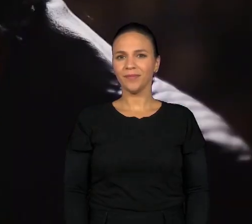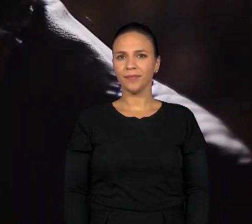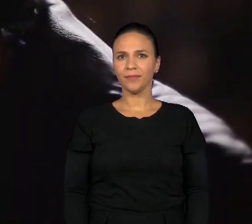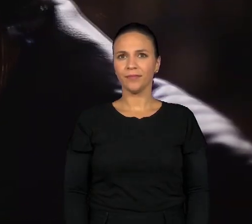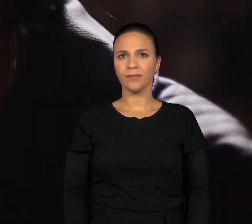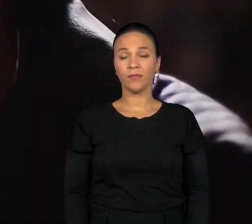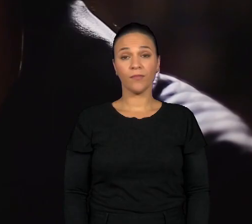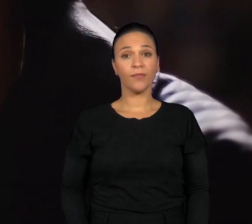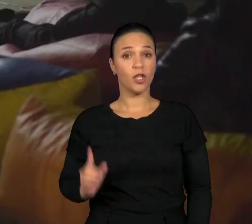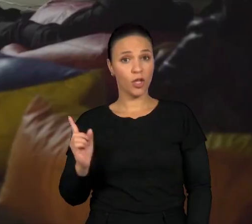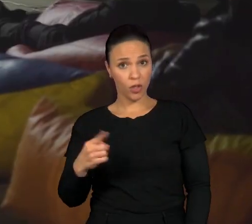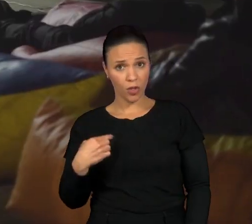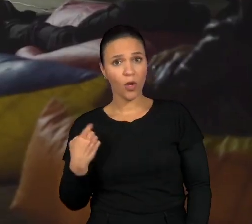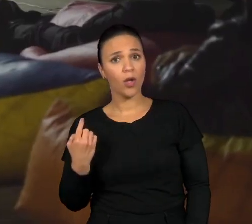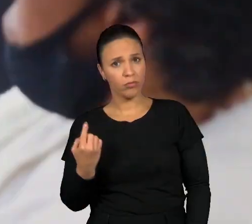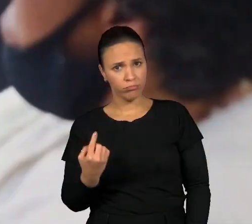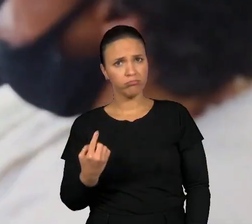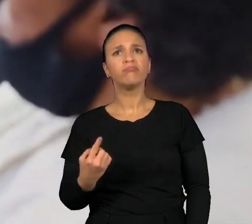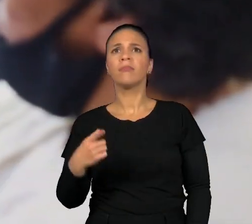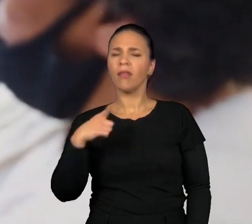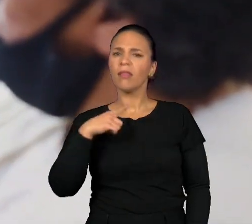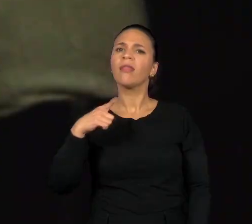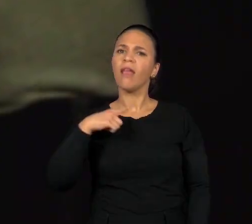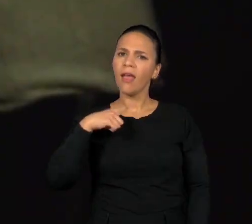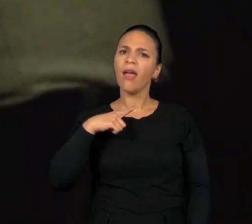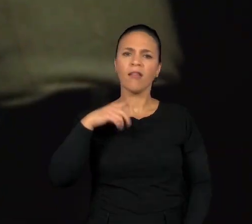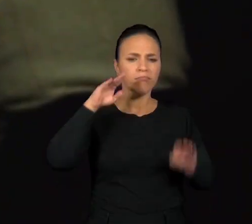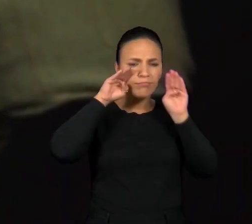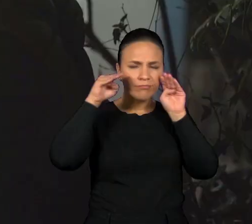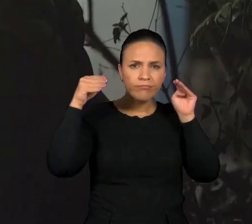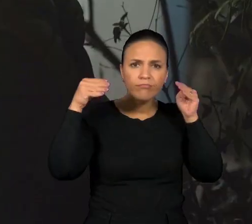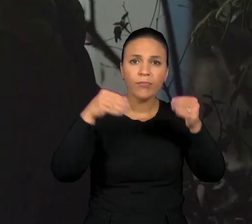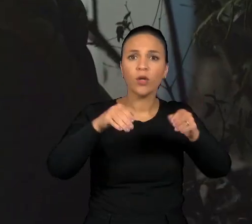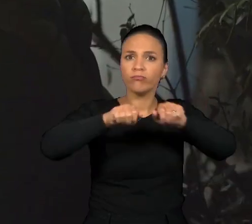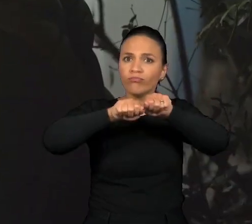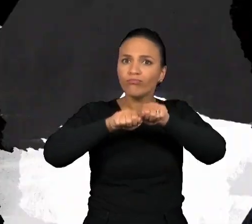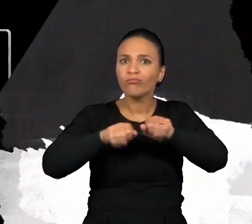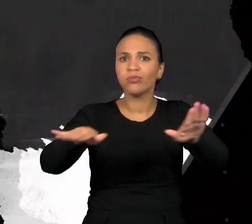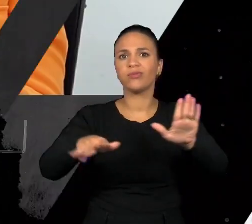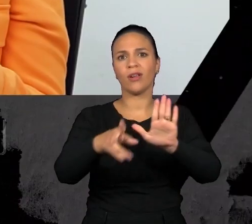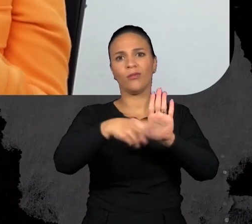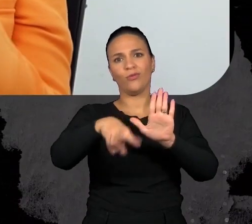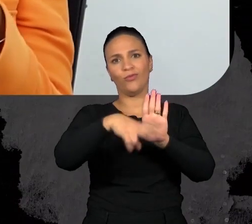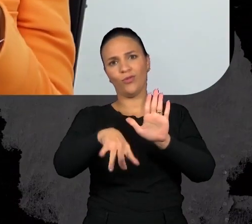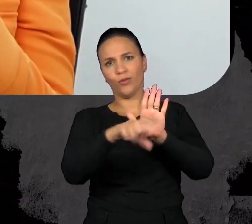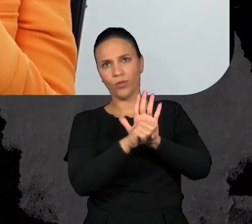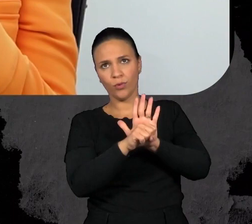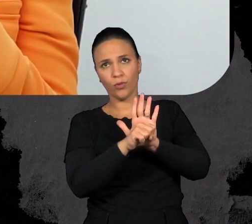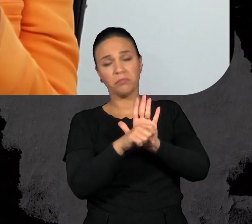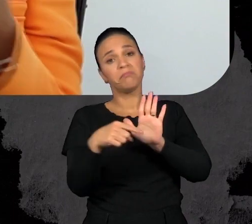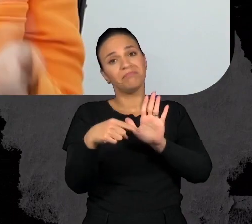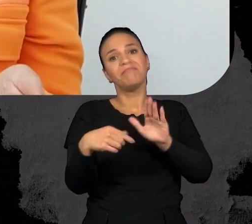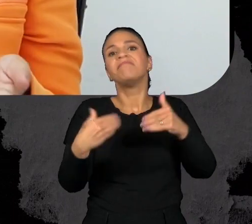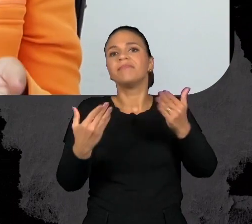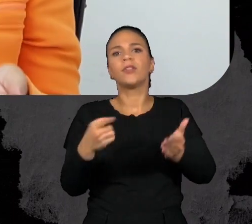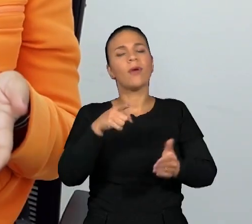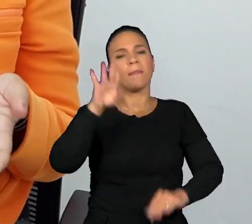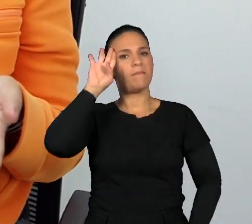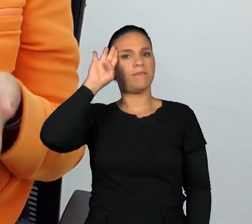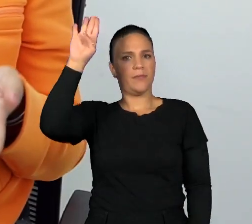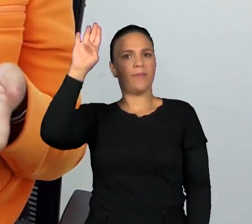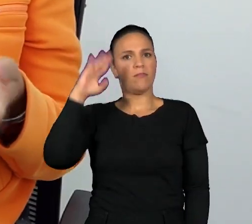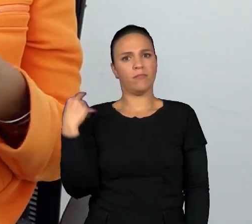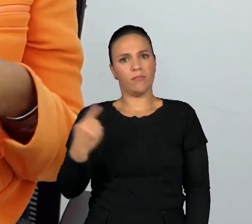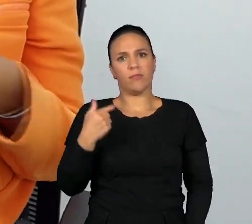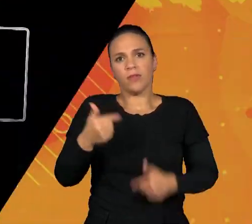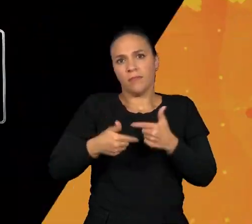Nós temos toda uma área voltada para difusão audiovisual. Então esse é um dos carros-chefes nossos